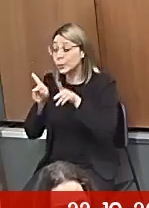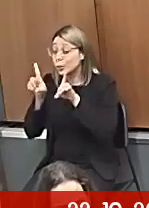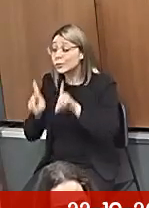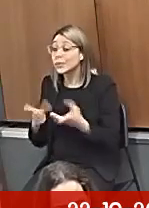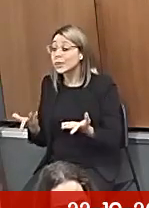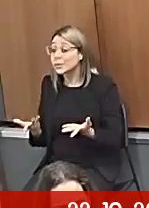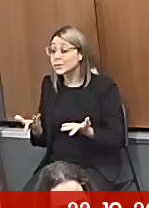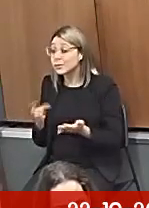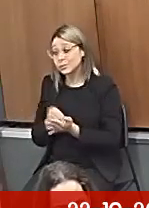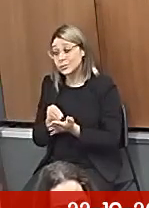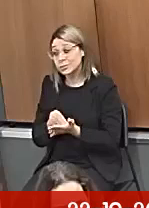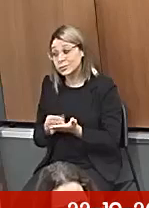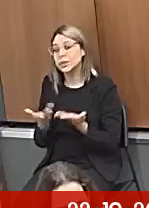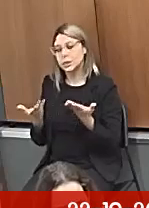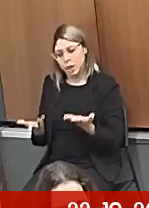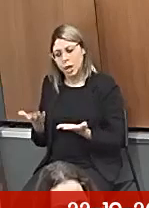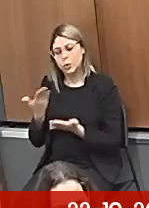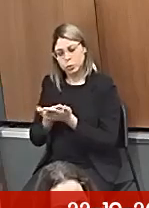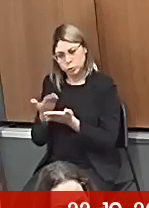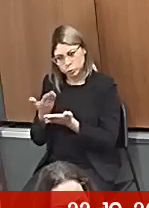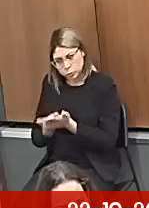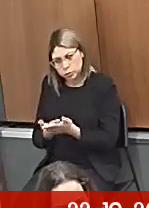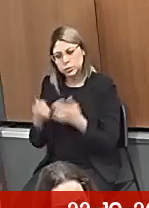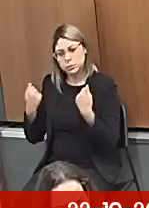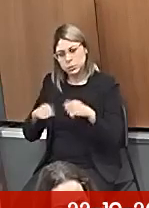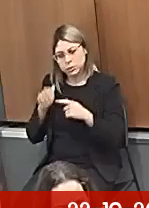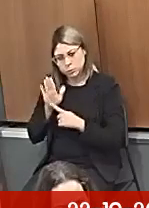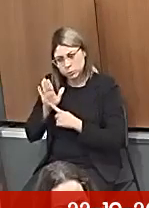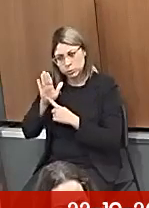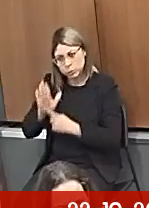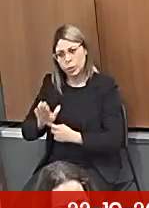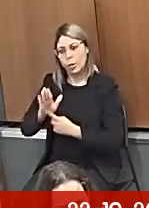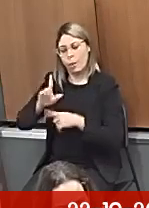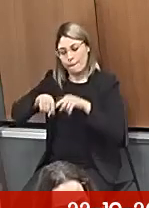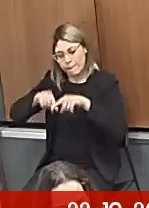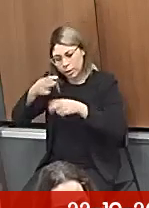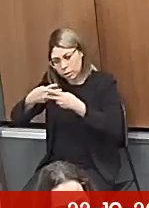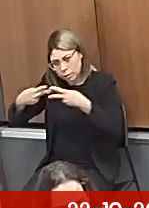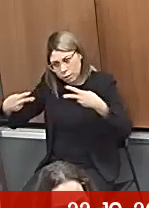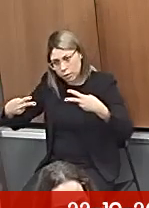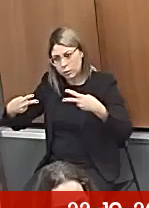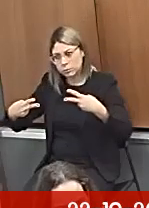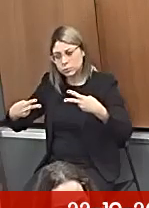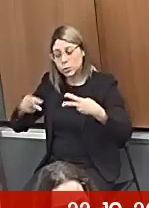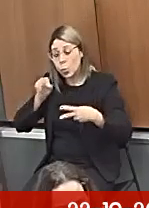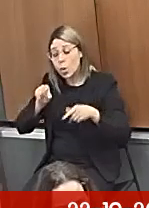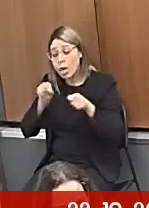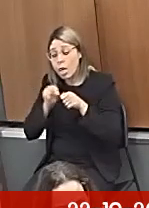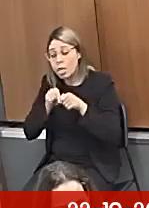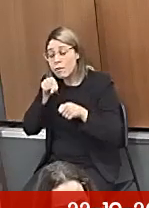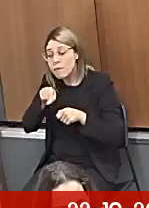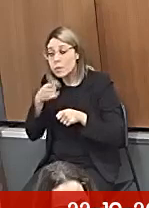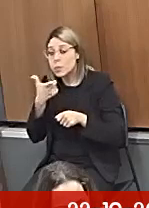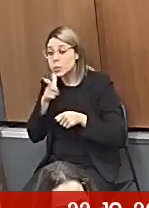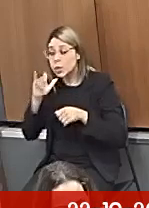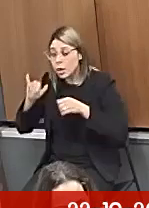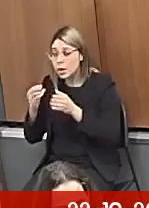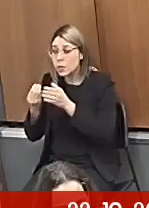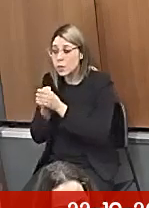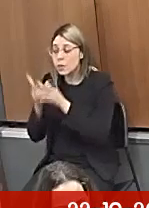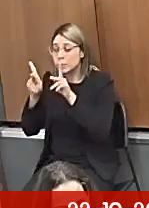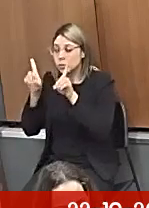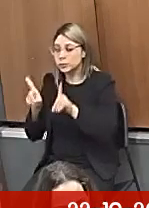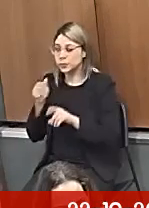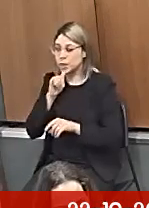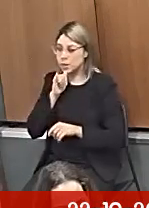com deficiência? Então, a escola, ela tem que apresentar um material. O que que ela fez para incluir? Então, na escola que